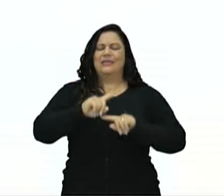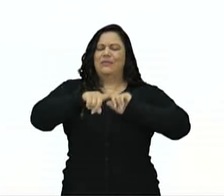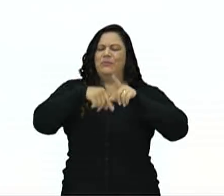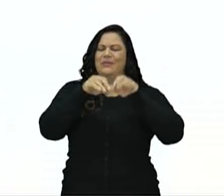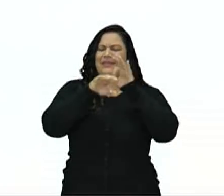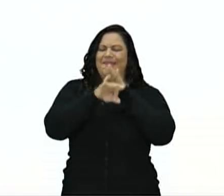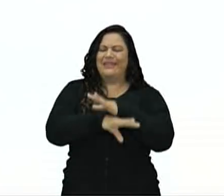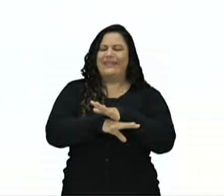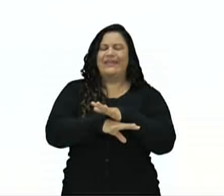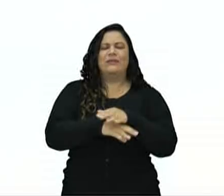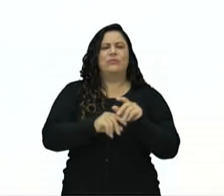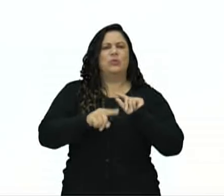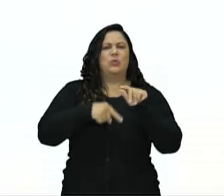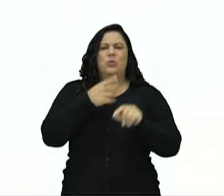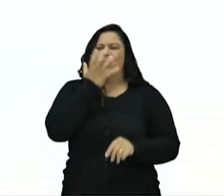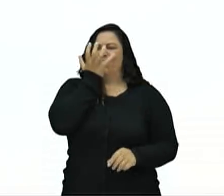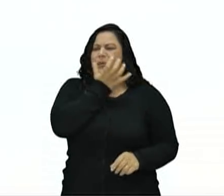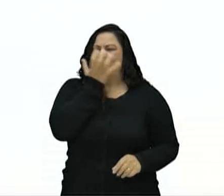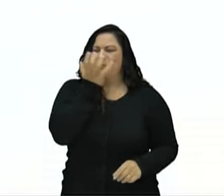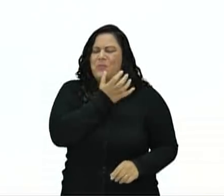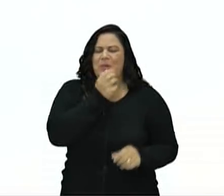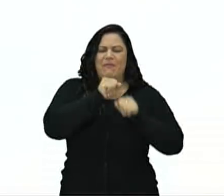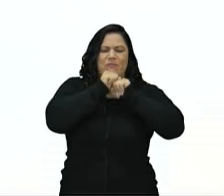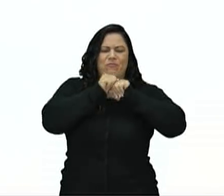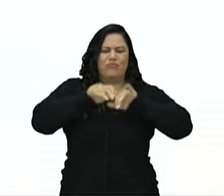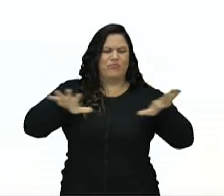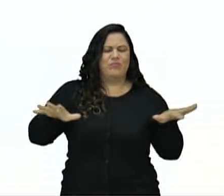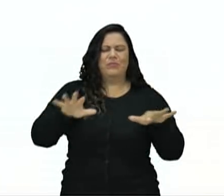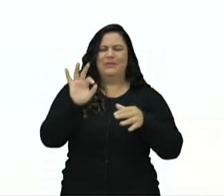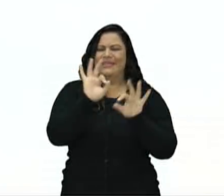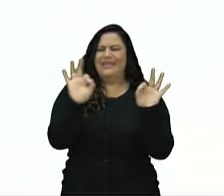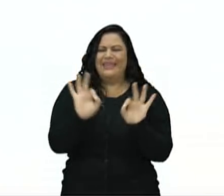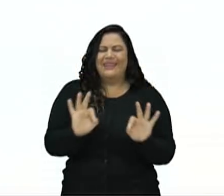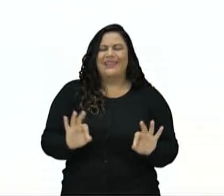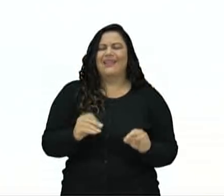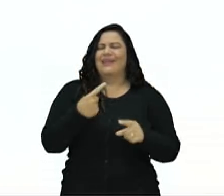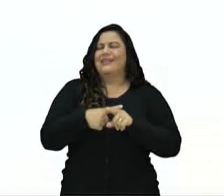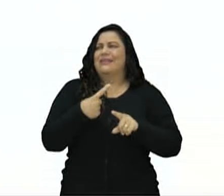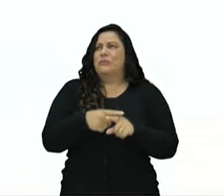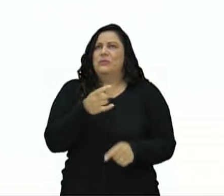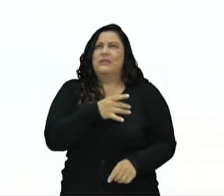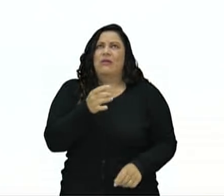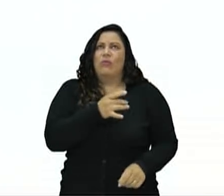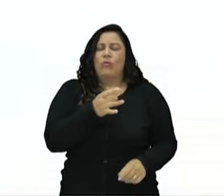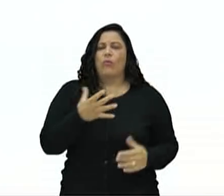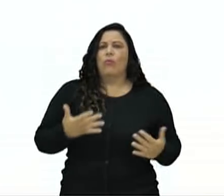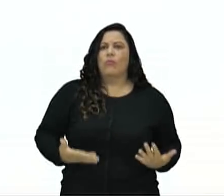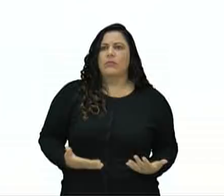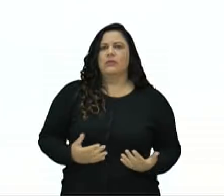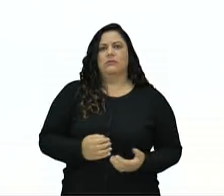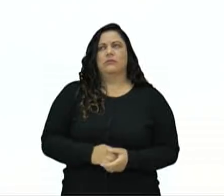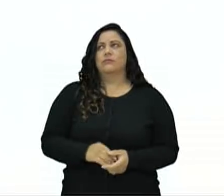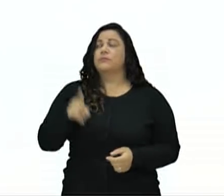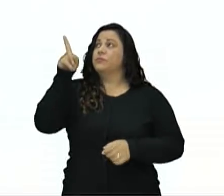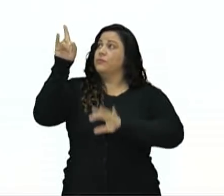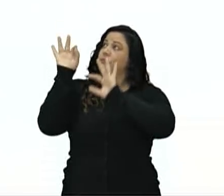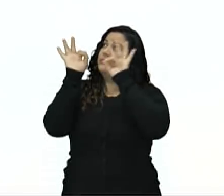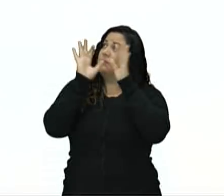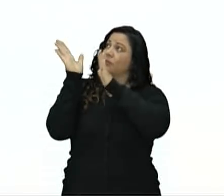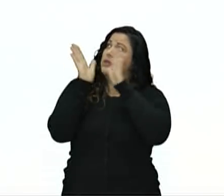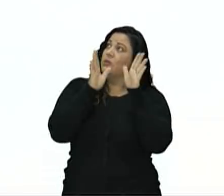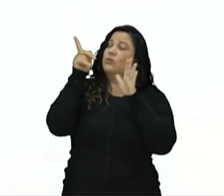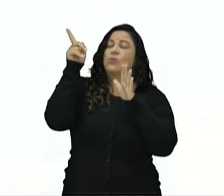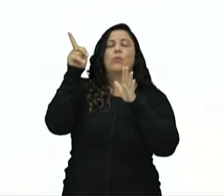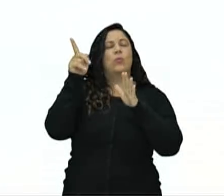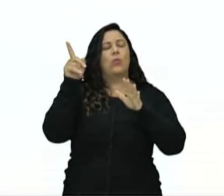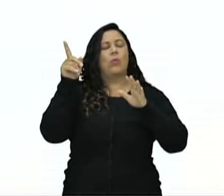quê? Porque eu estava com medo e ainda estou. Então, essa foto ela só está aqui meramente ilustrativa para vocês